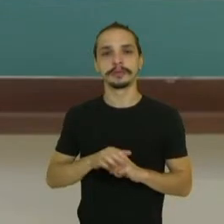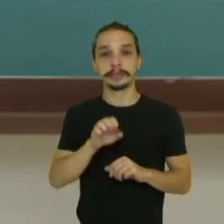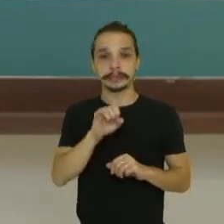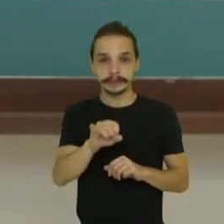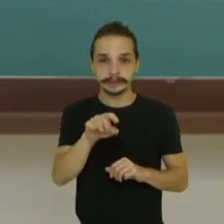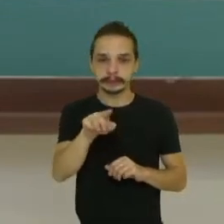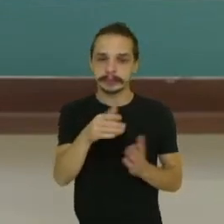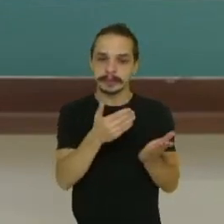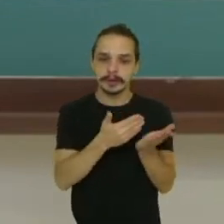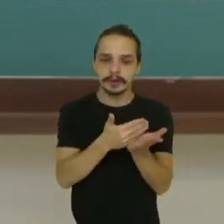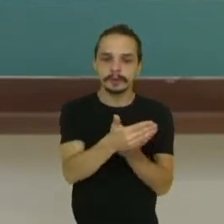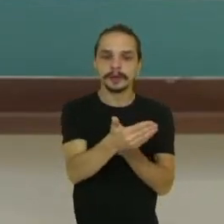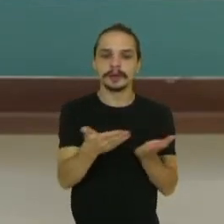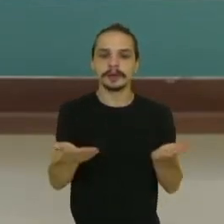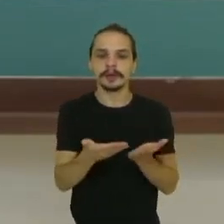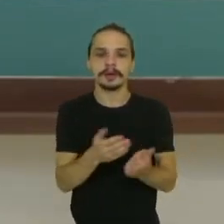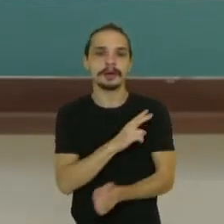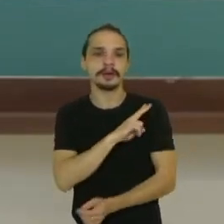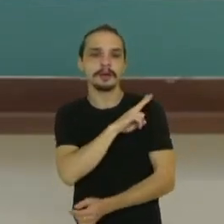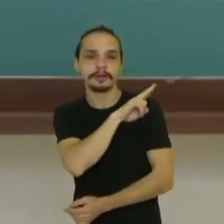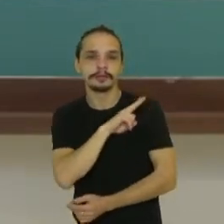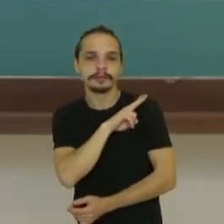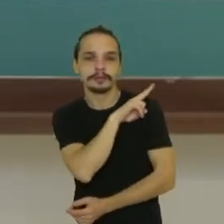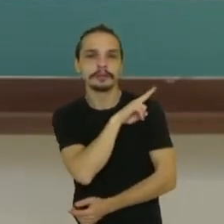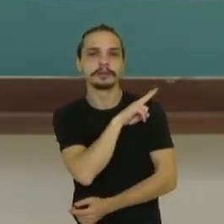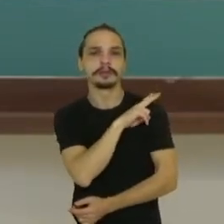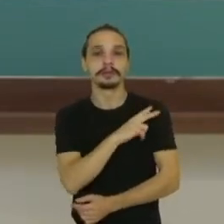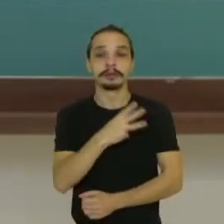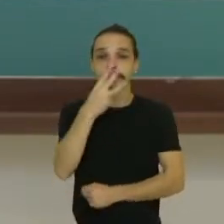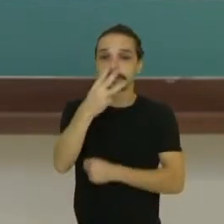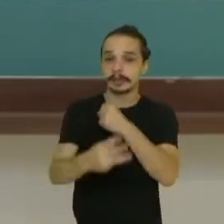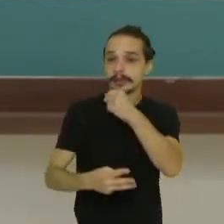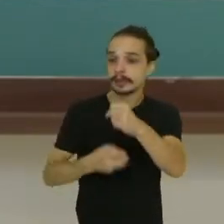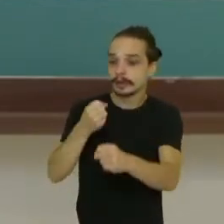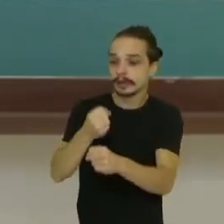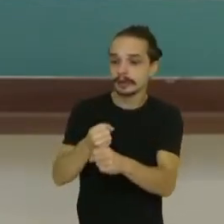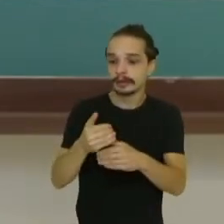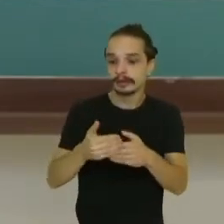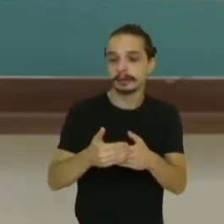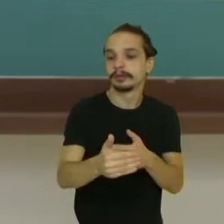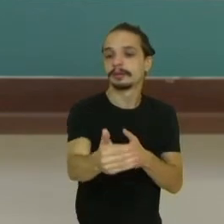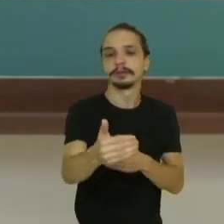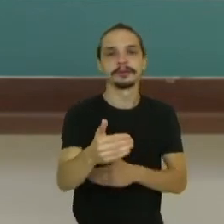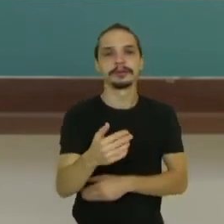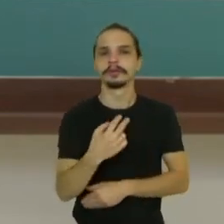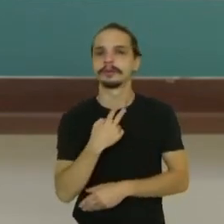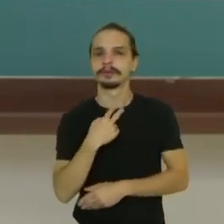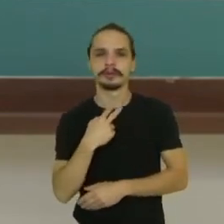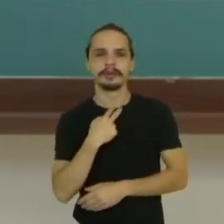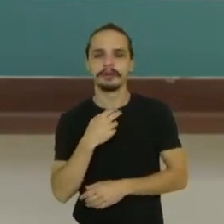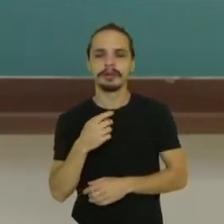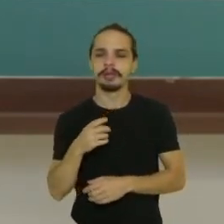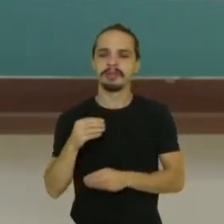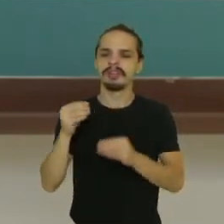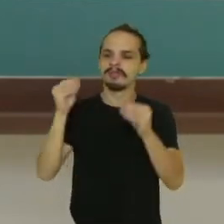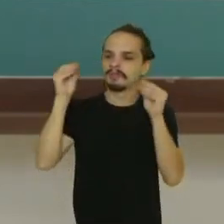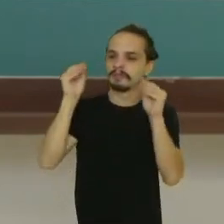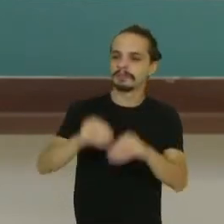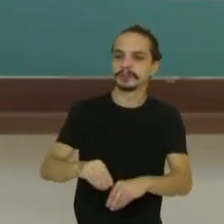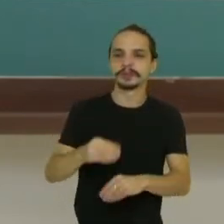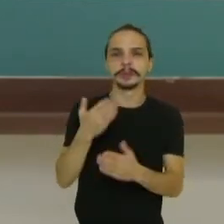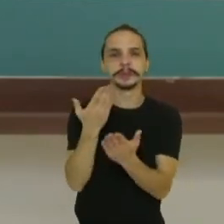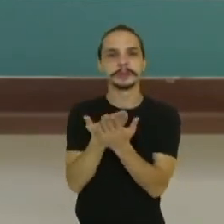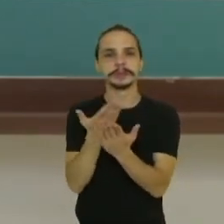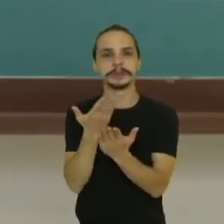no início da caminhada do Seu ensino médio que vai ser de 3 anos você não pode deixar para estudar do